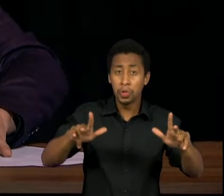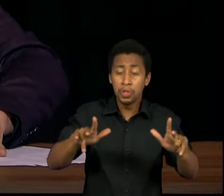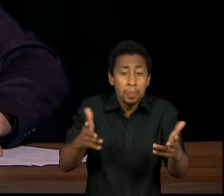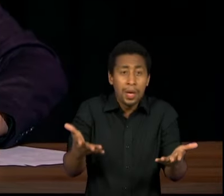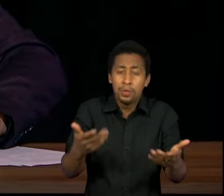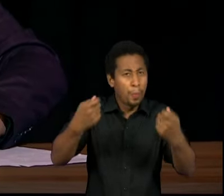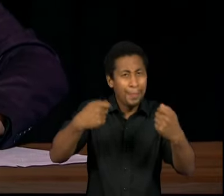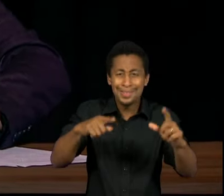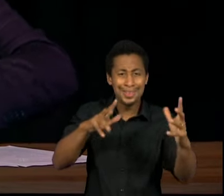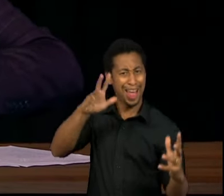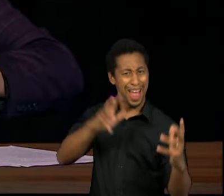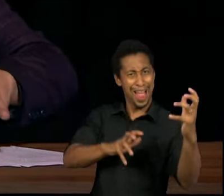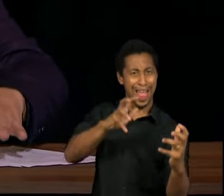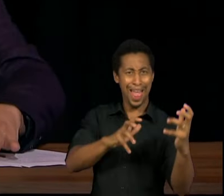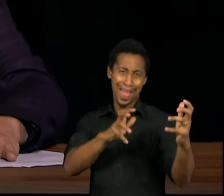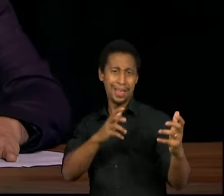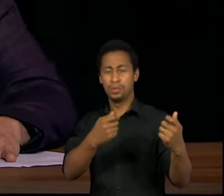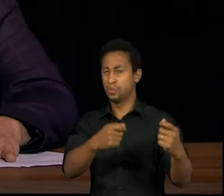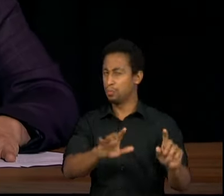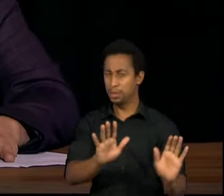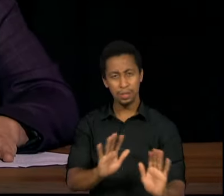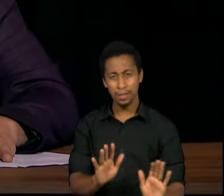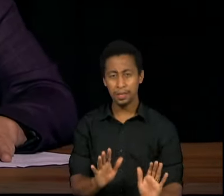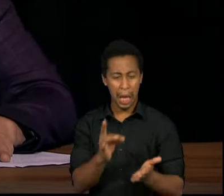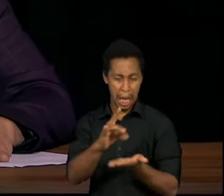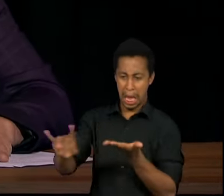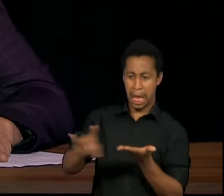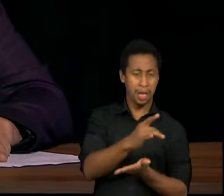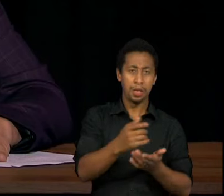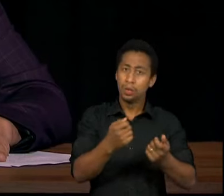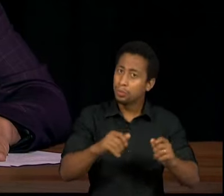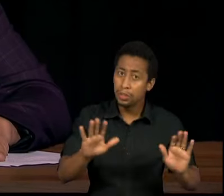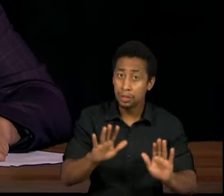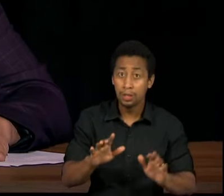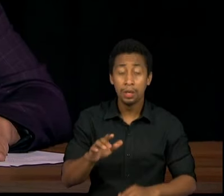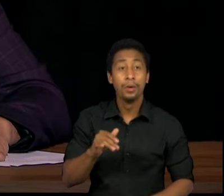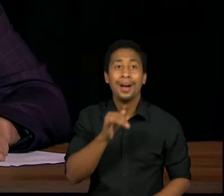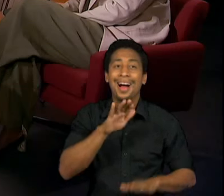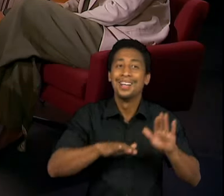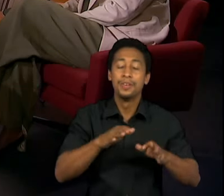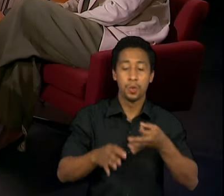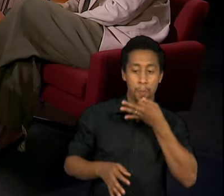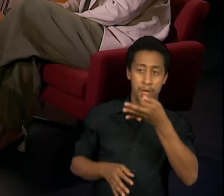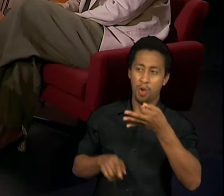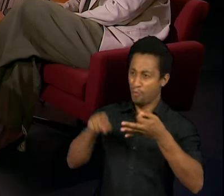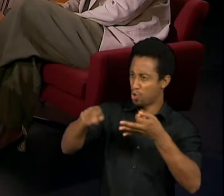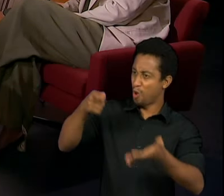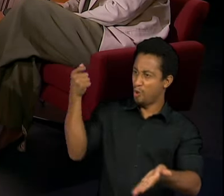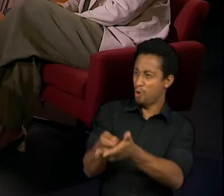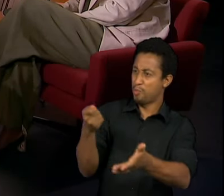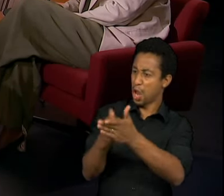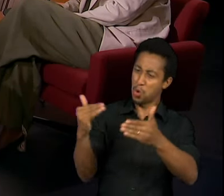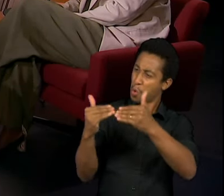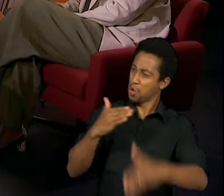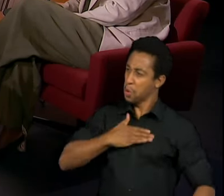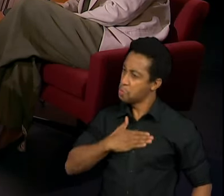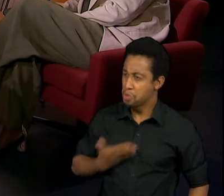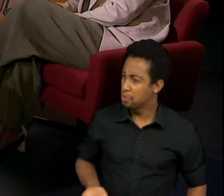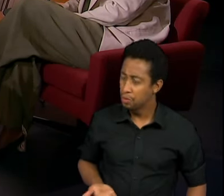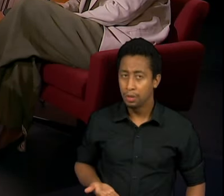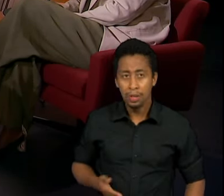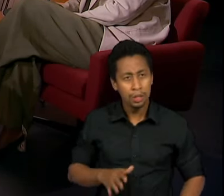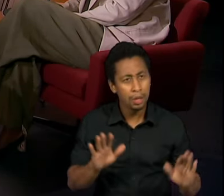perturba não sei se isso te incomoda é assim você tem que concordar com a minha opinião não Não Tenho que